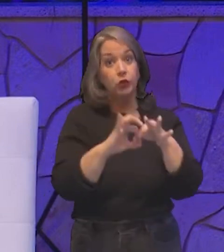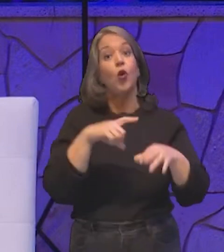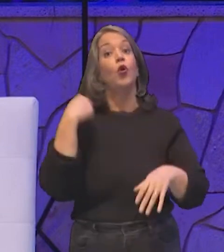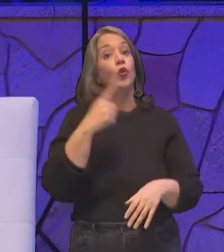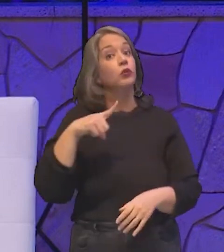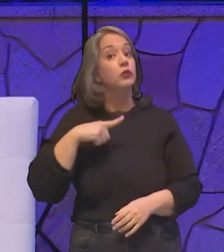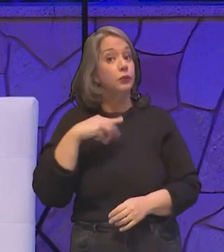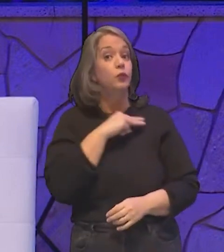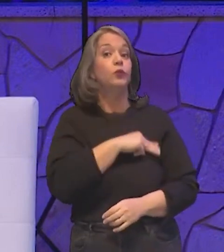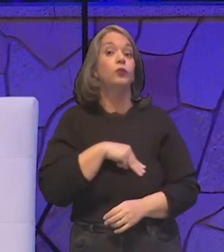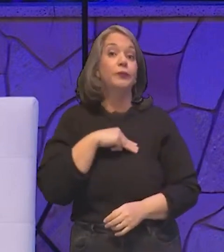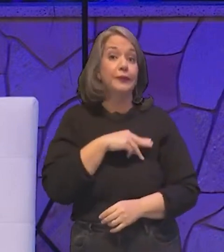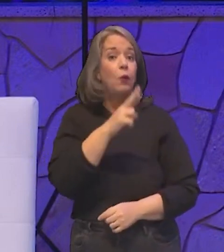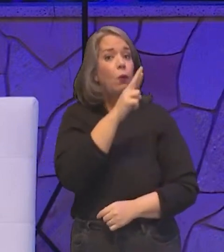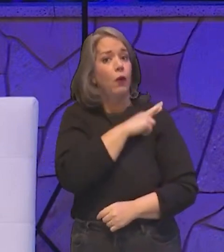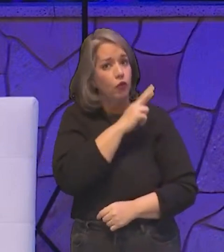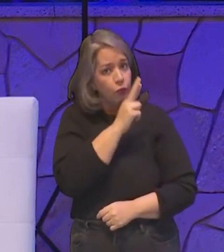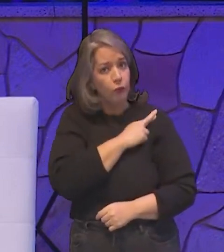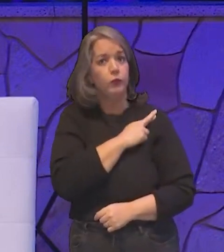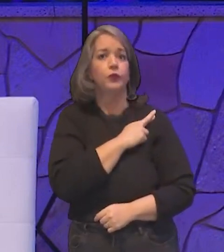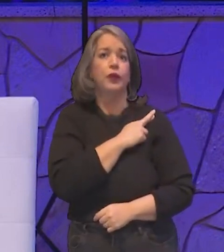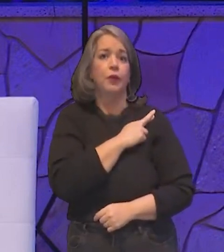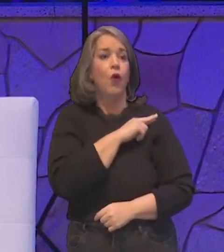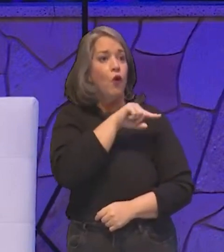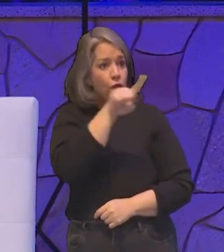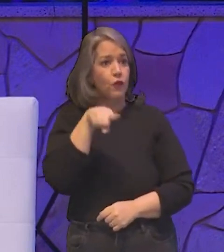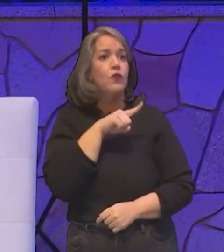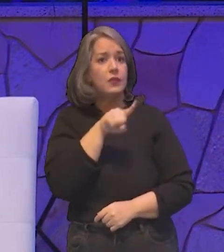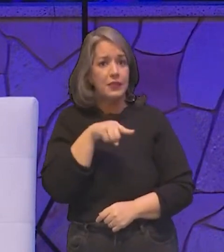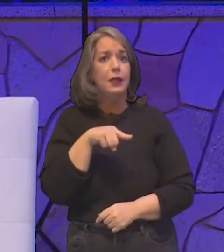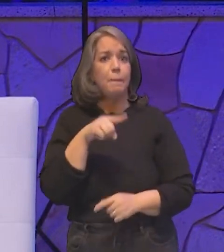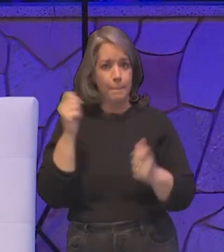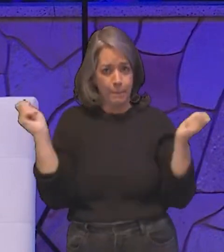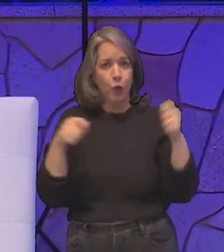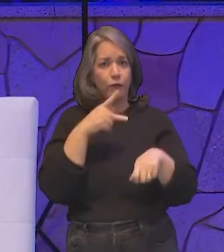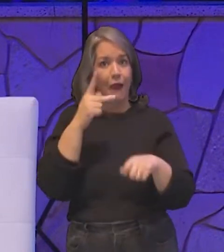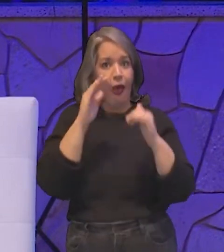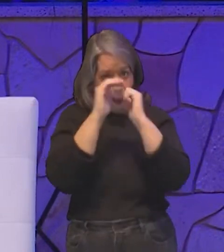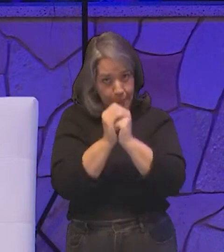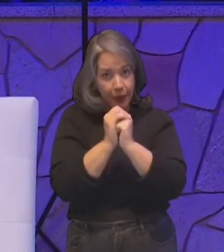missão. Você pode dizer um amém para isso? Nós temos uma missão.